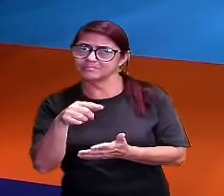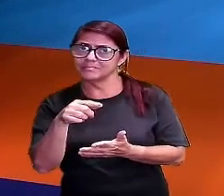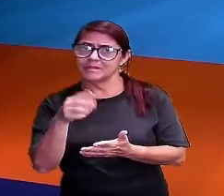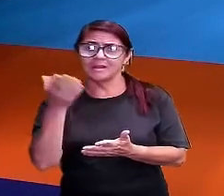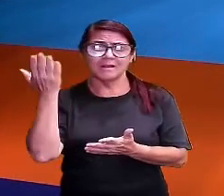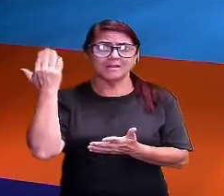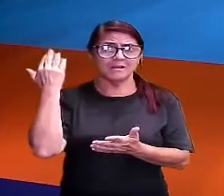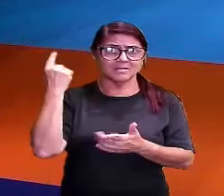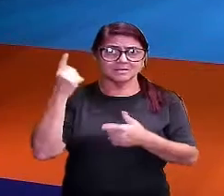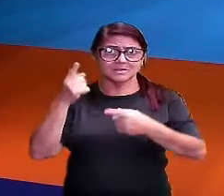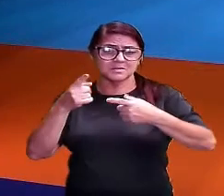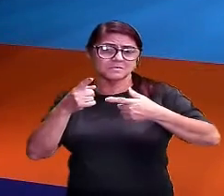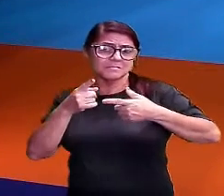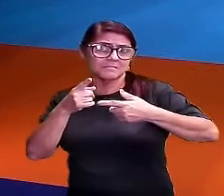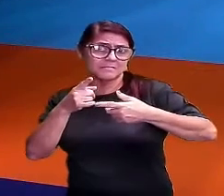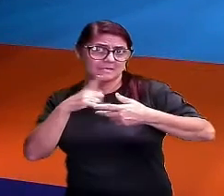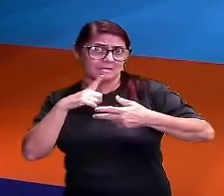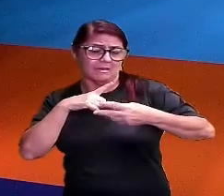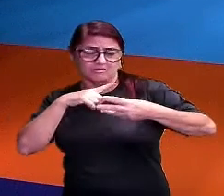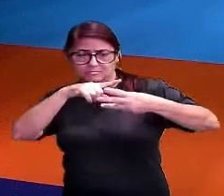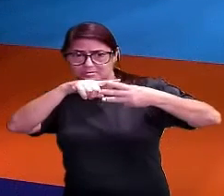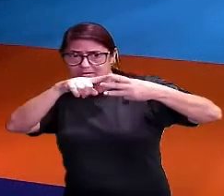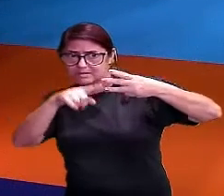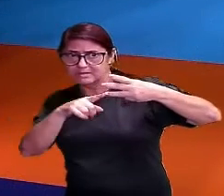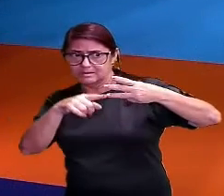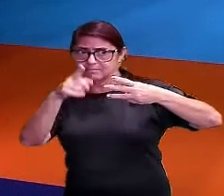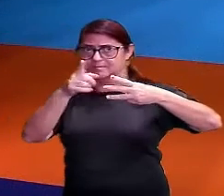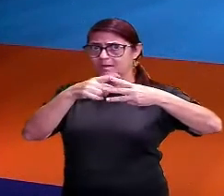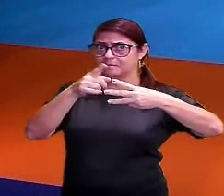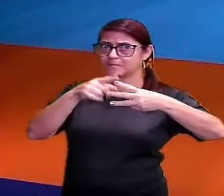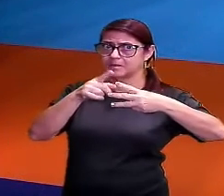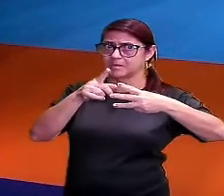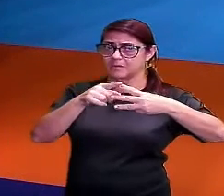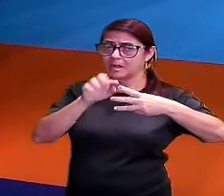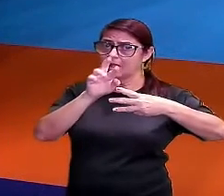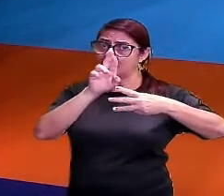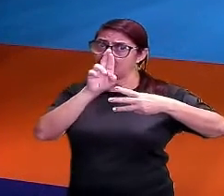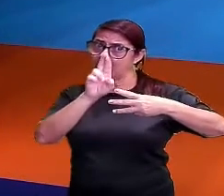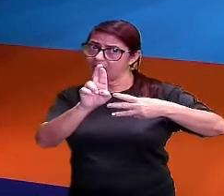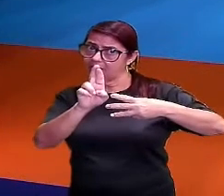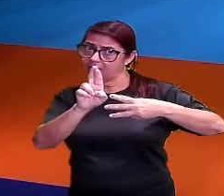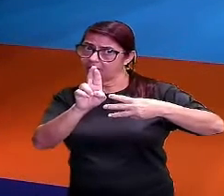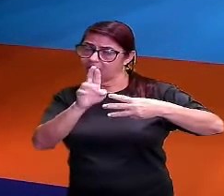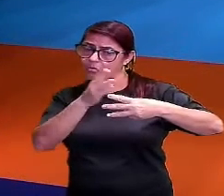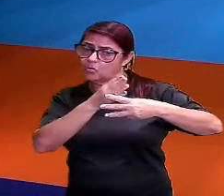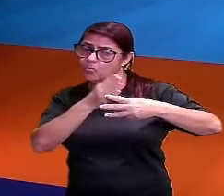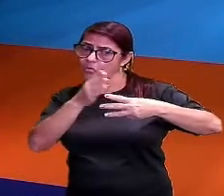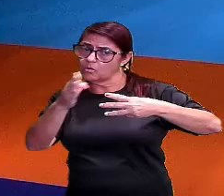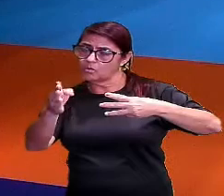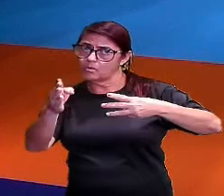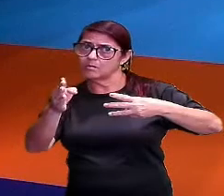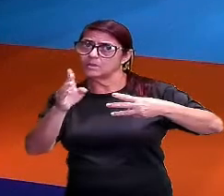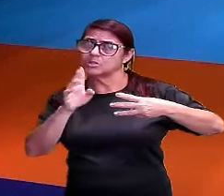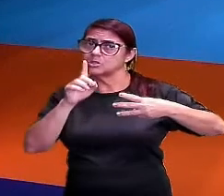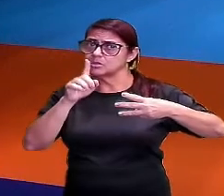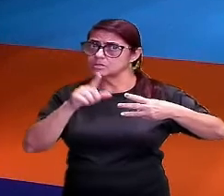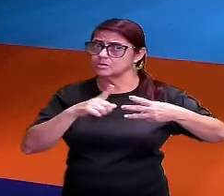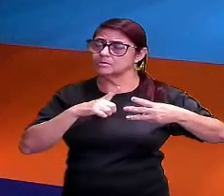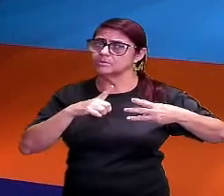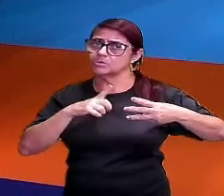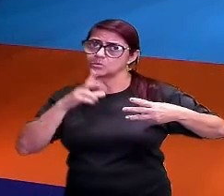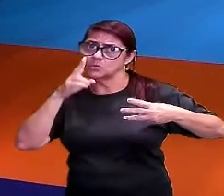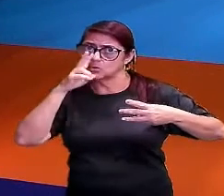na primeira regra que apareceu, falou que o R inicial, ele já tem o som